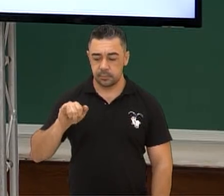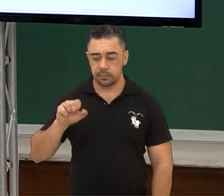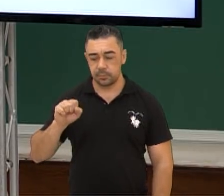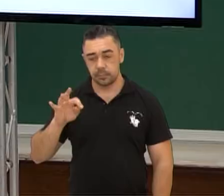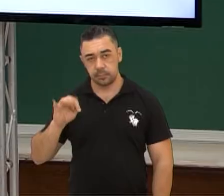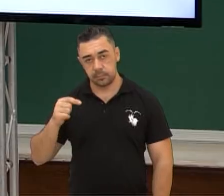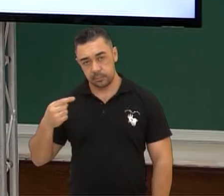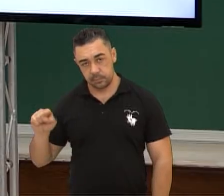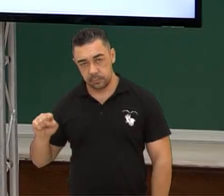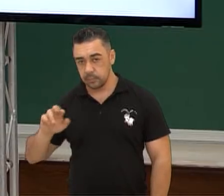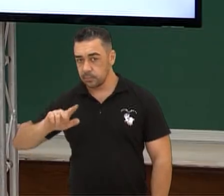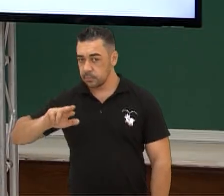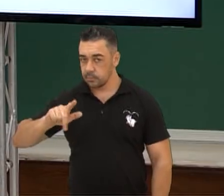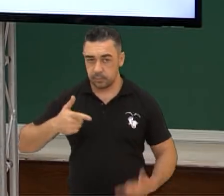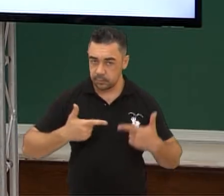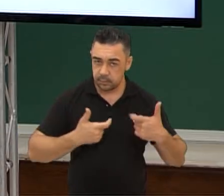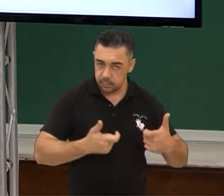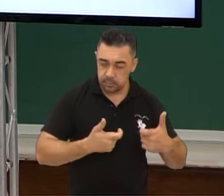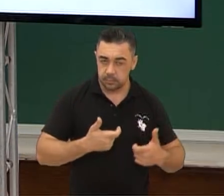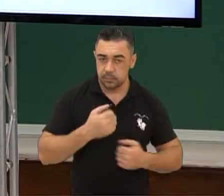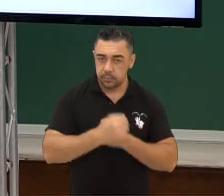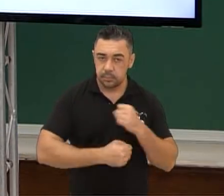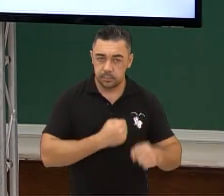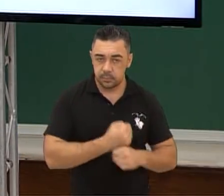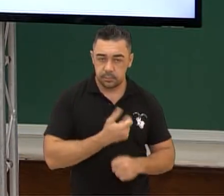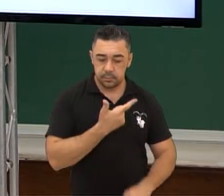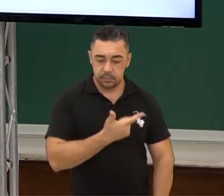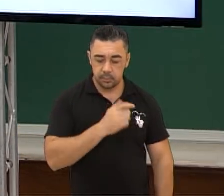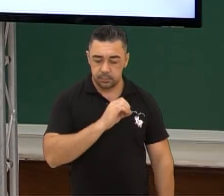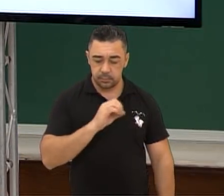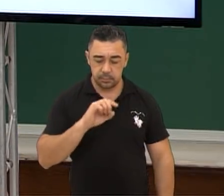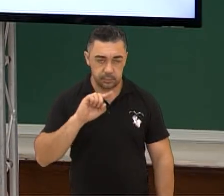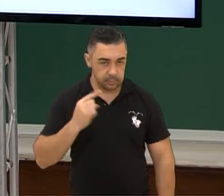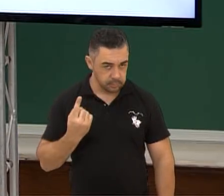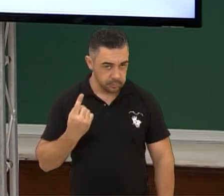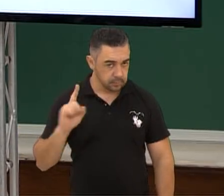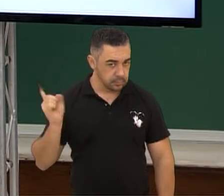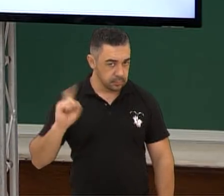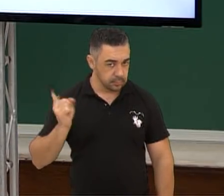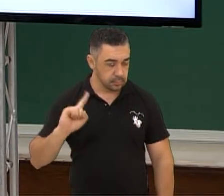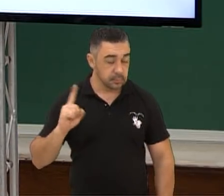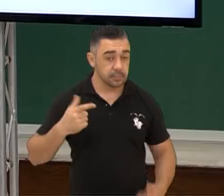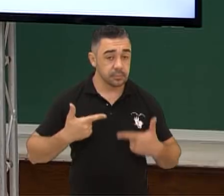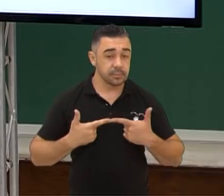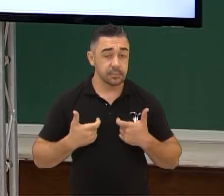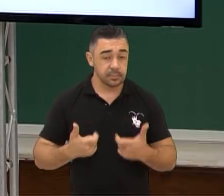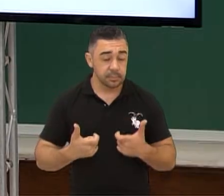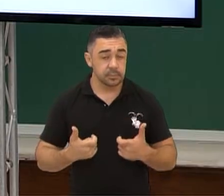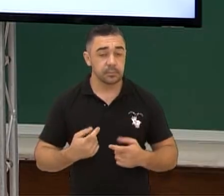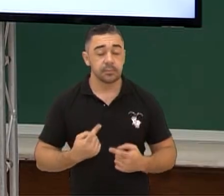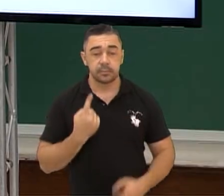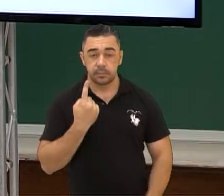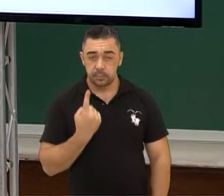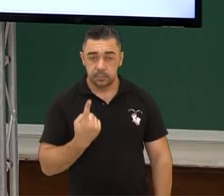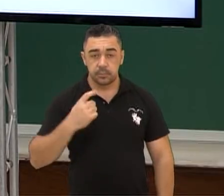guerra que aconteceu a partir de 2001, dos Estados Unidos contra o Afeganistão. Essa é uma guerra que aconteceu entre